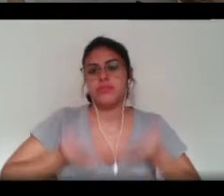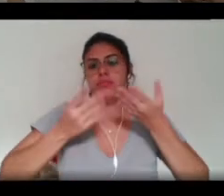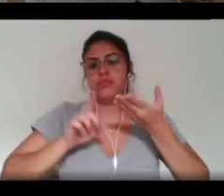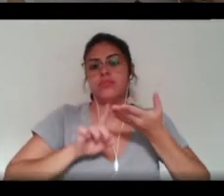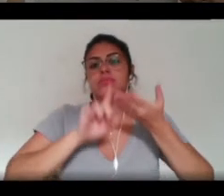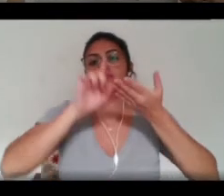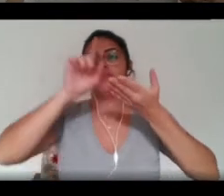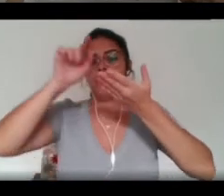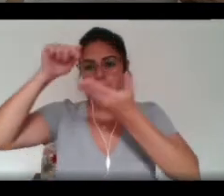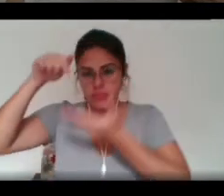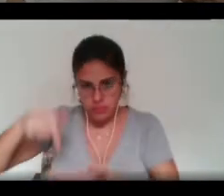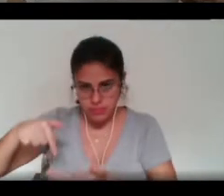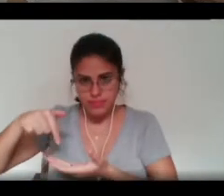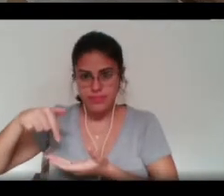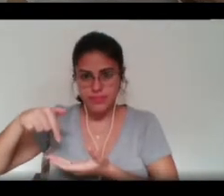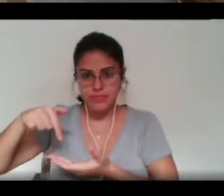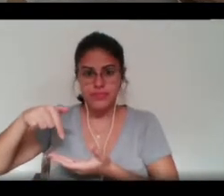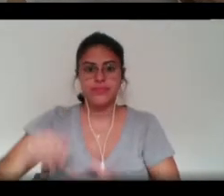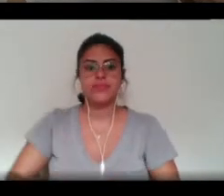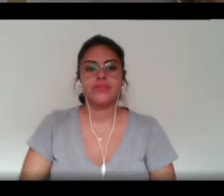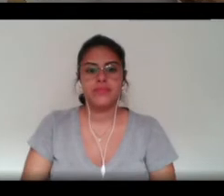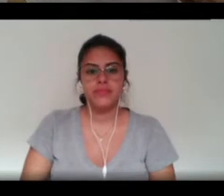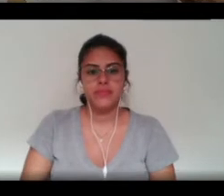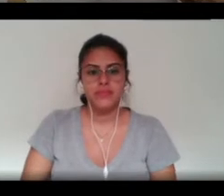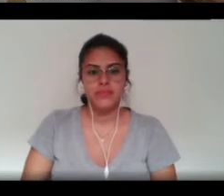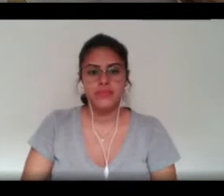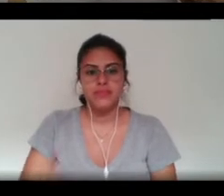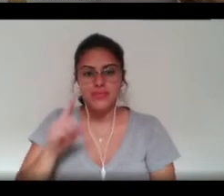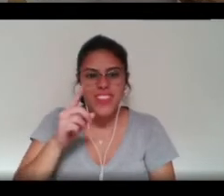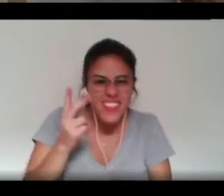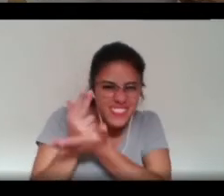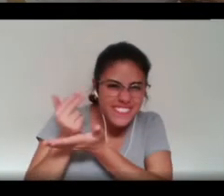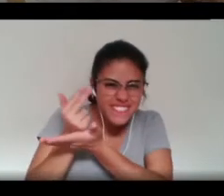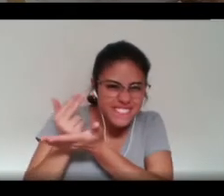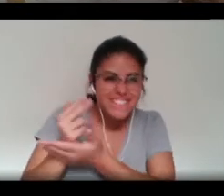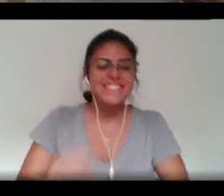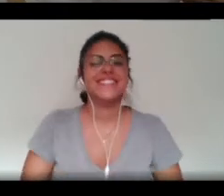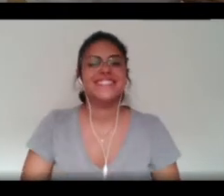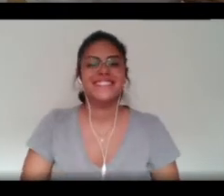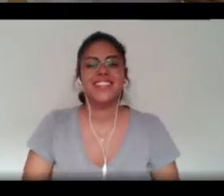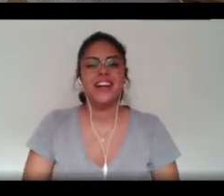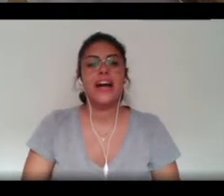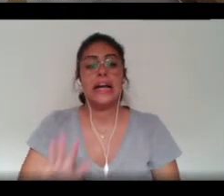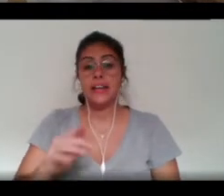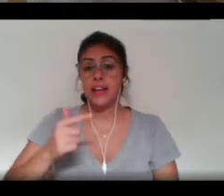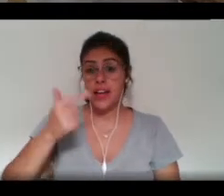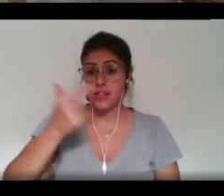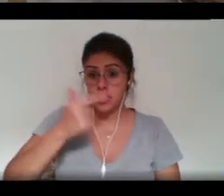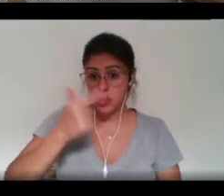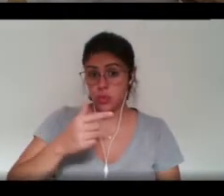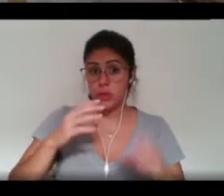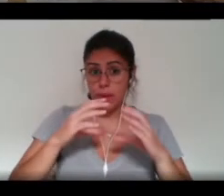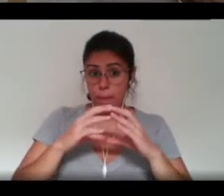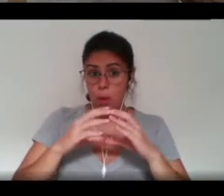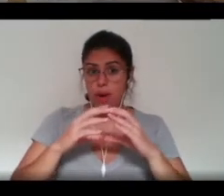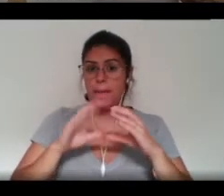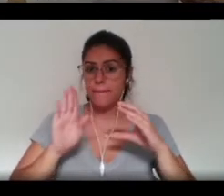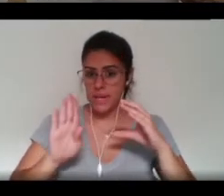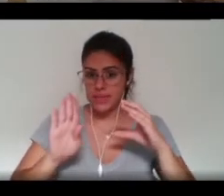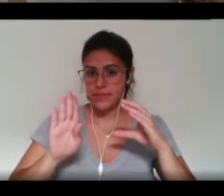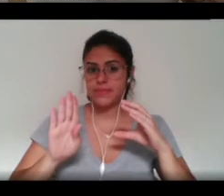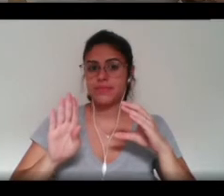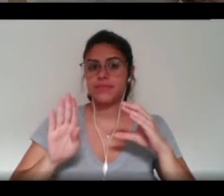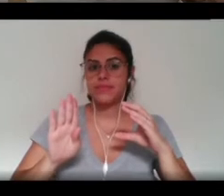descer. E a segunda bola, olha que sem vergonha, e a segunda bola, que eu vou chamar de bola